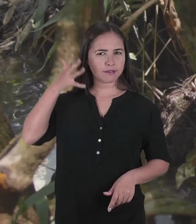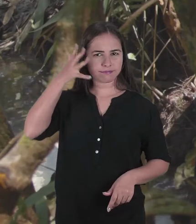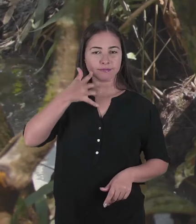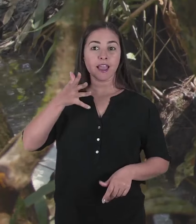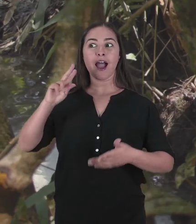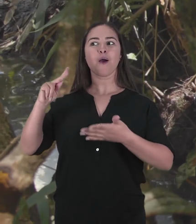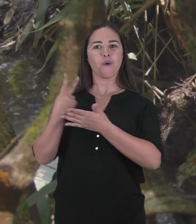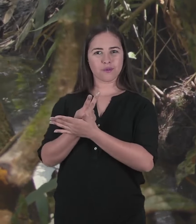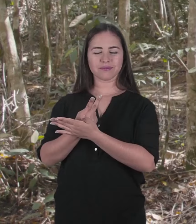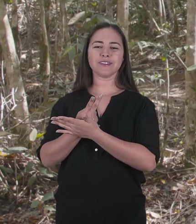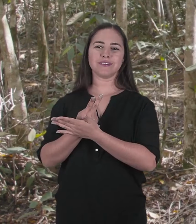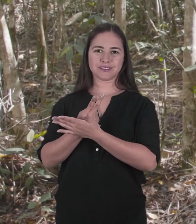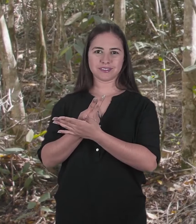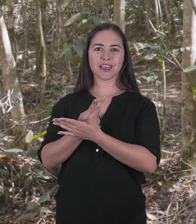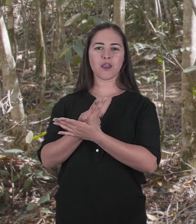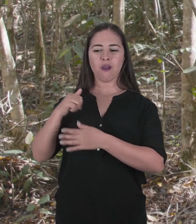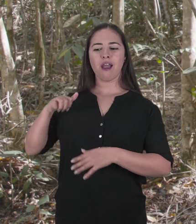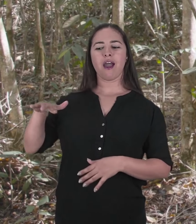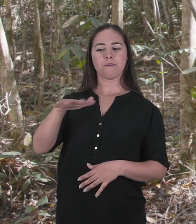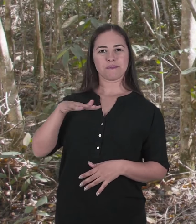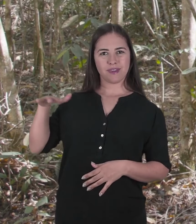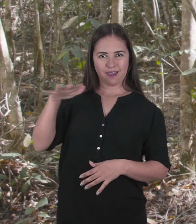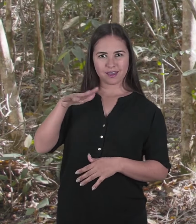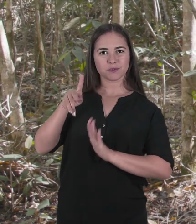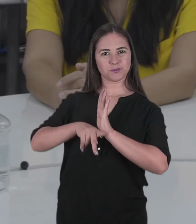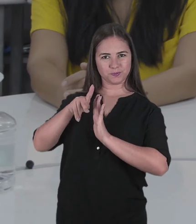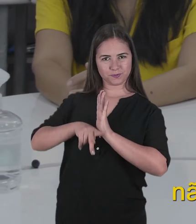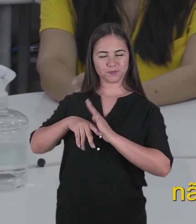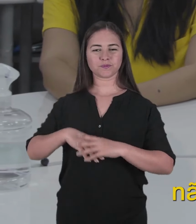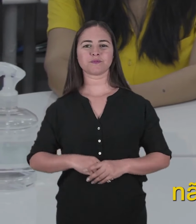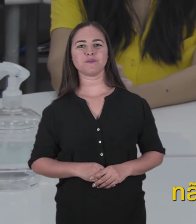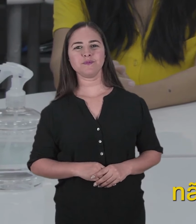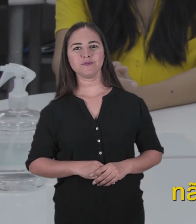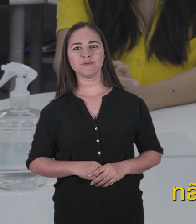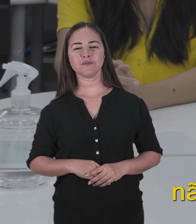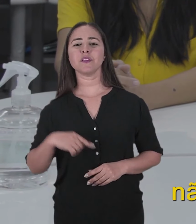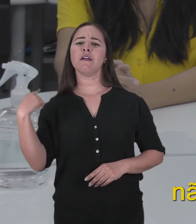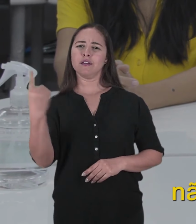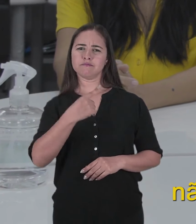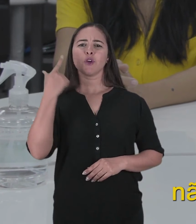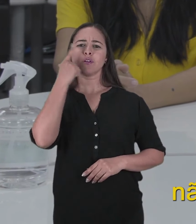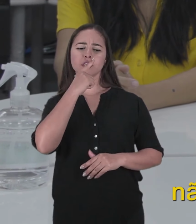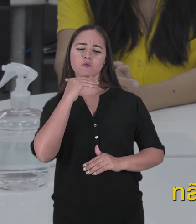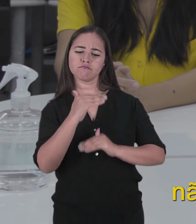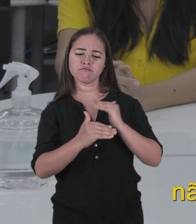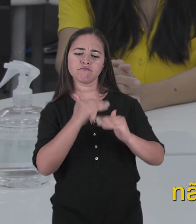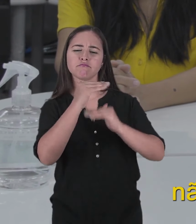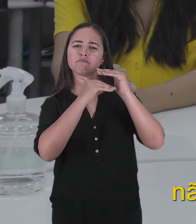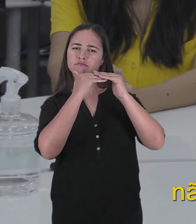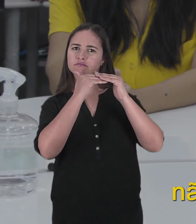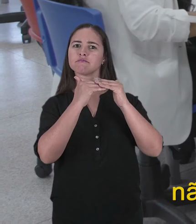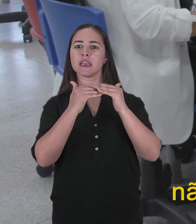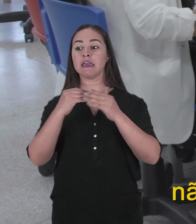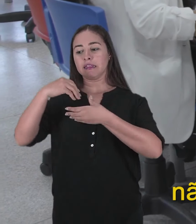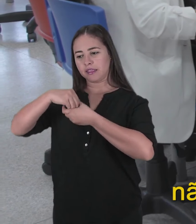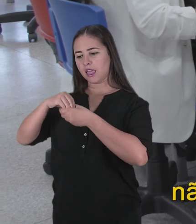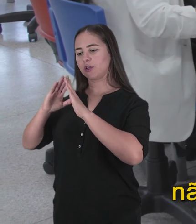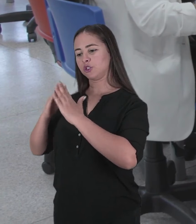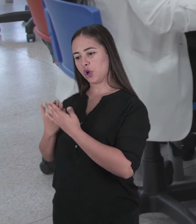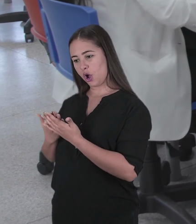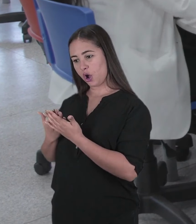tivemos dentro desse ambiente, desse projeto. A gente soube desenvolver bastante, não somente dentro da nossa